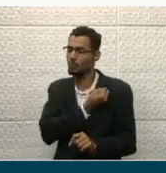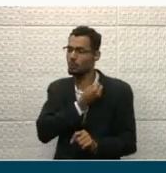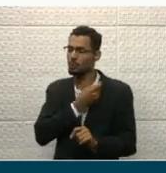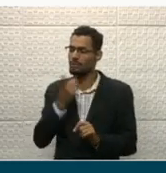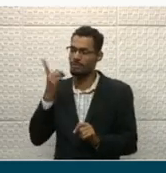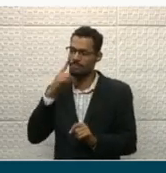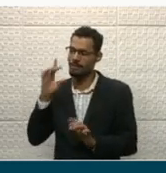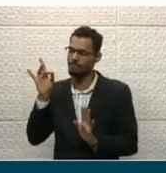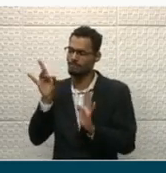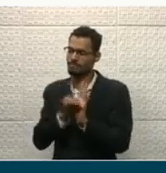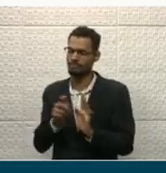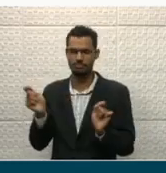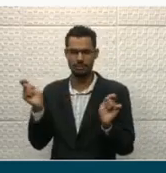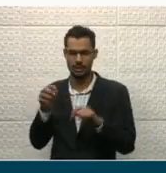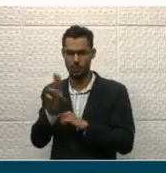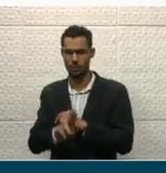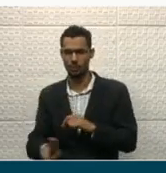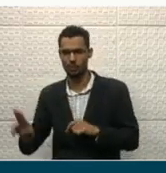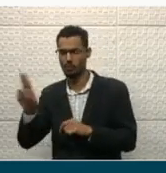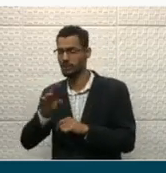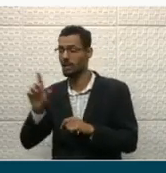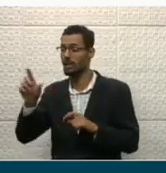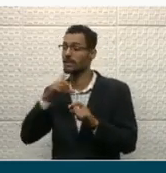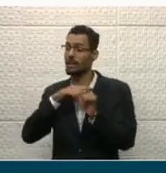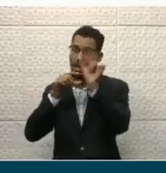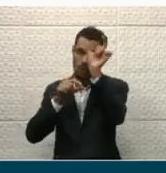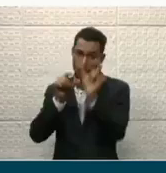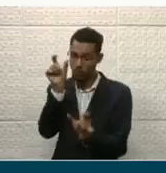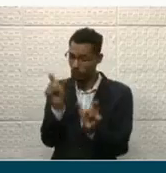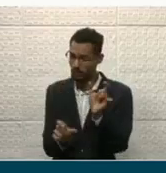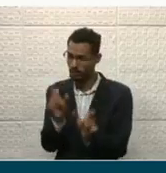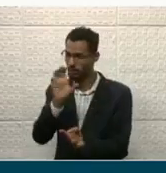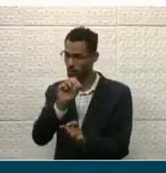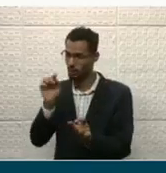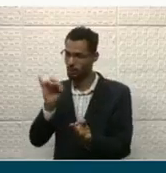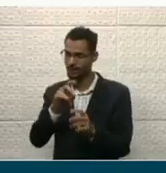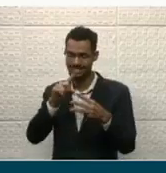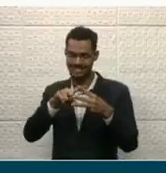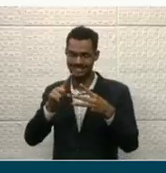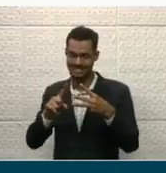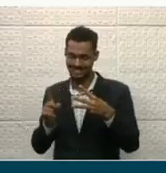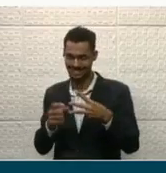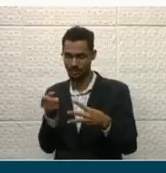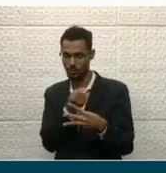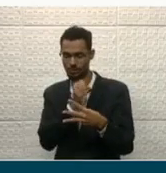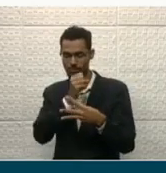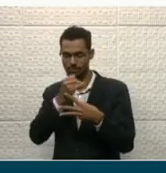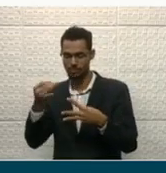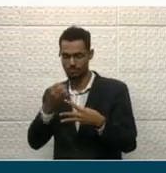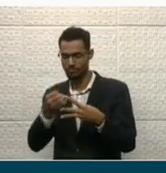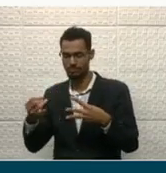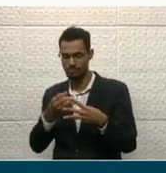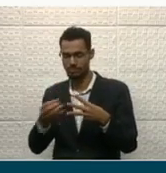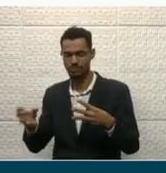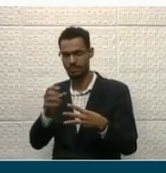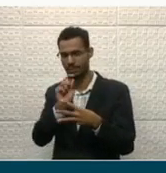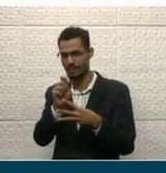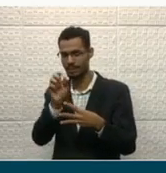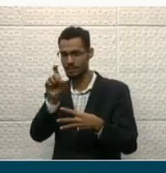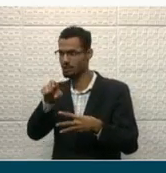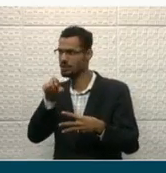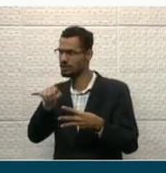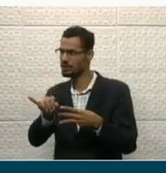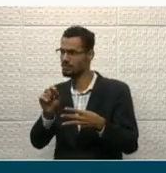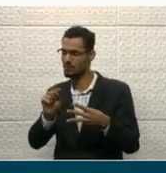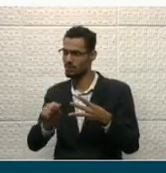que está sendo interpretado. As colunas dizem respeito às três variáveis envolvidas no domínio, x, y